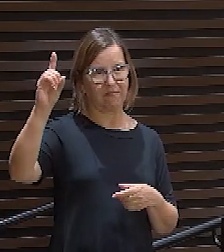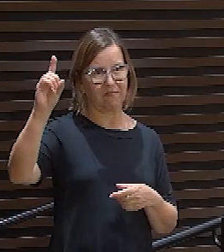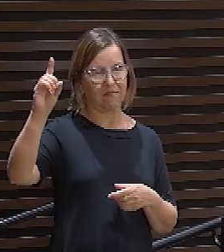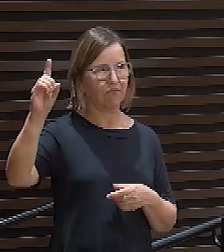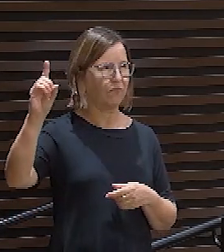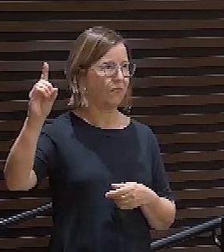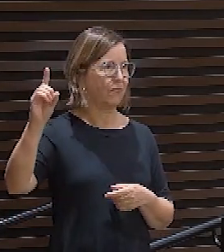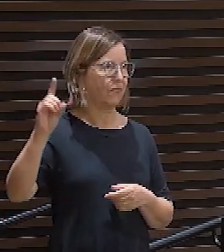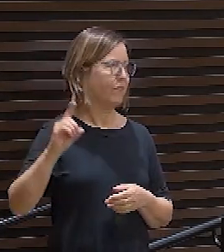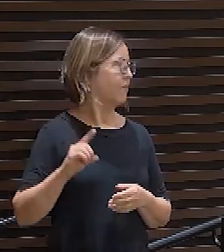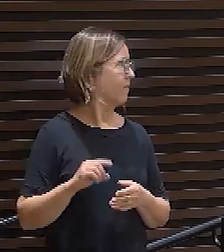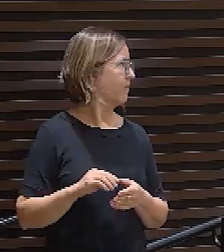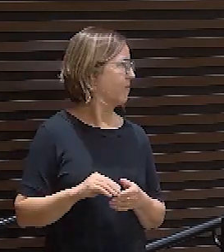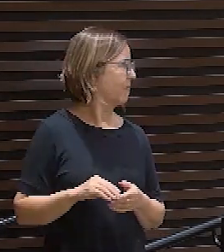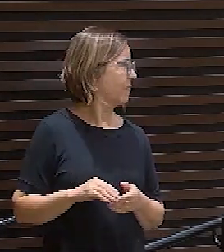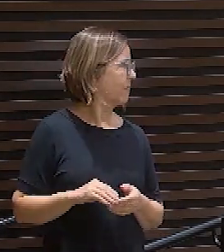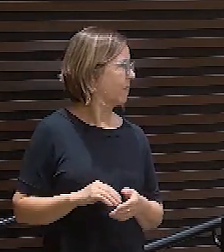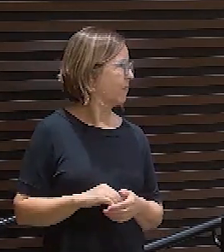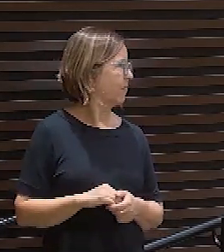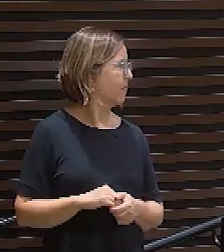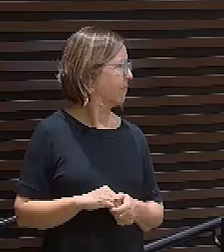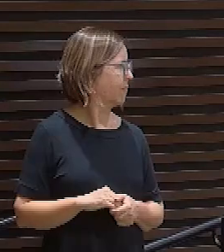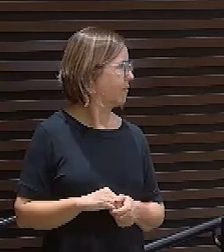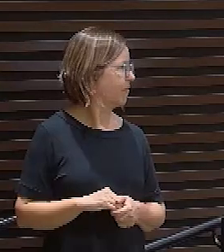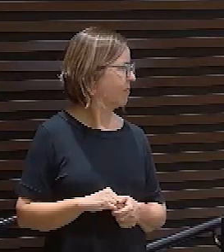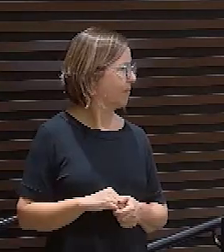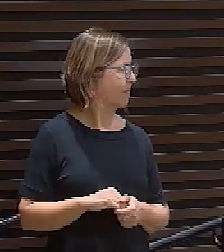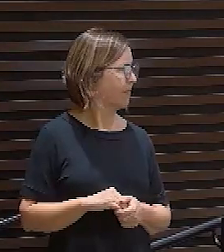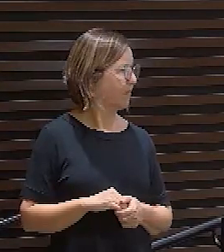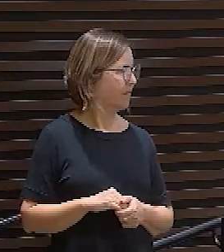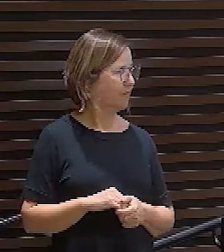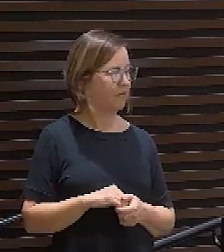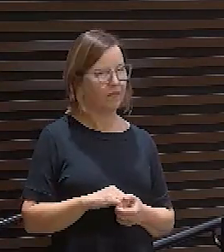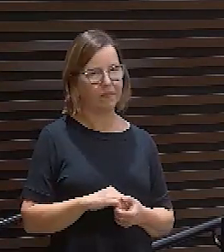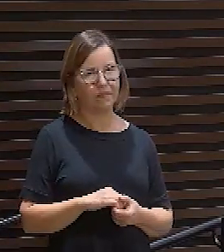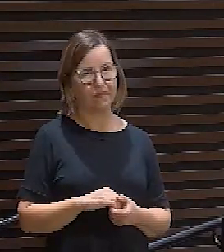louco desafia o sol com uma pedra.